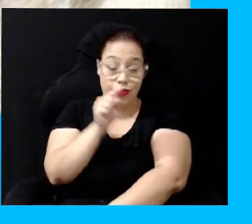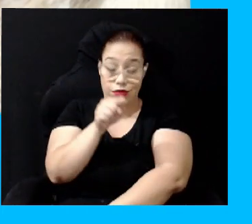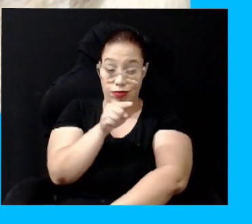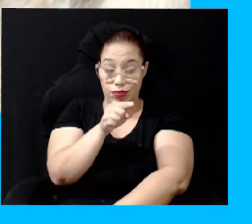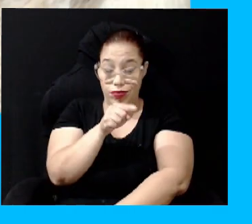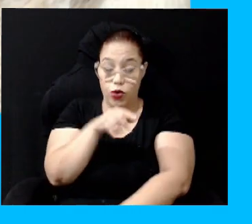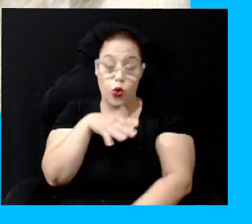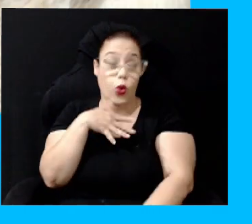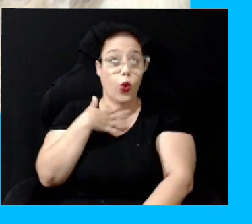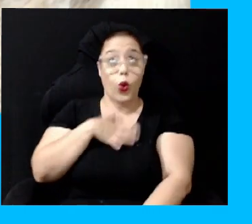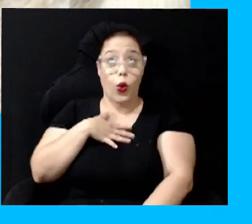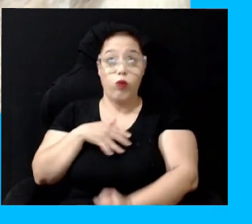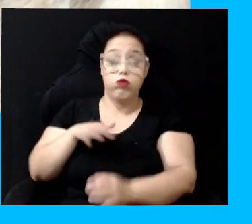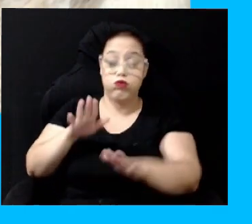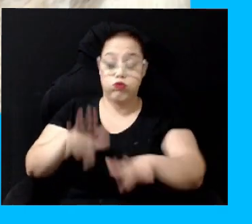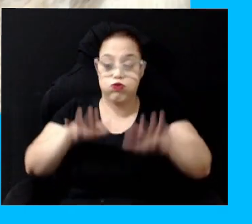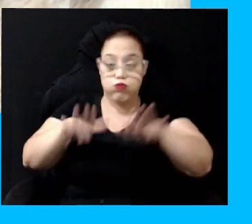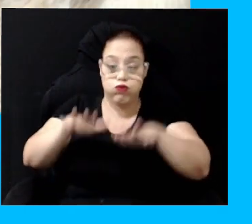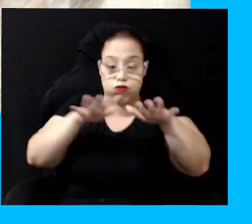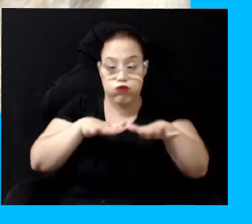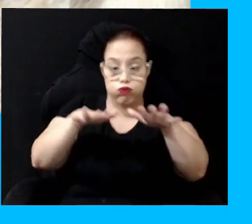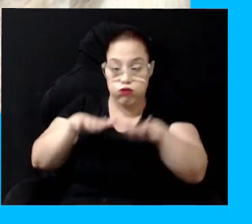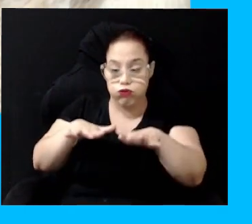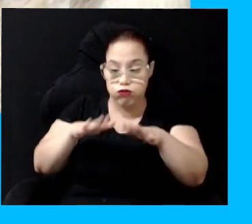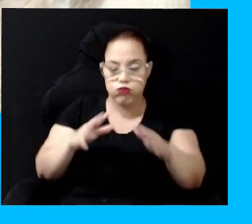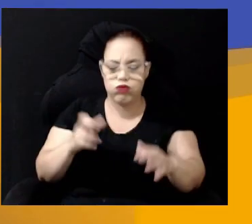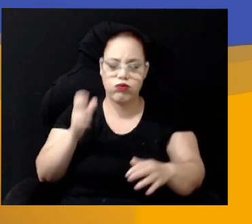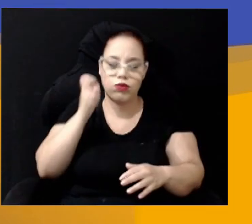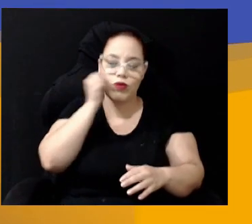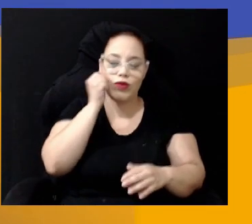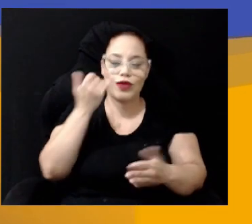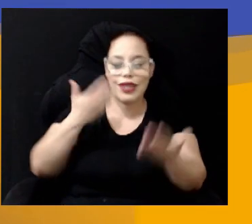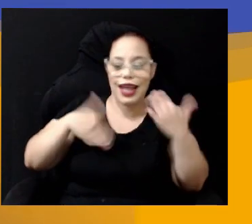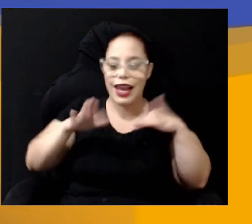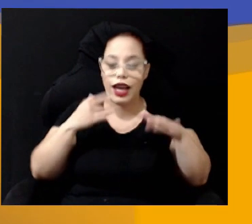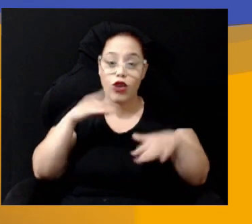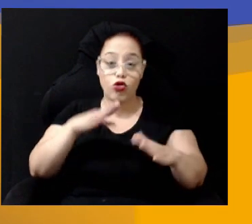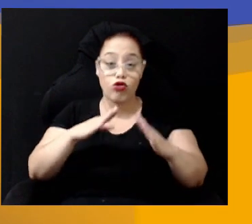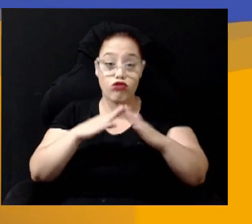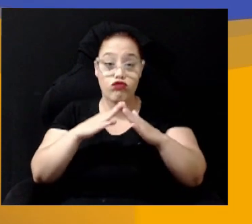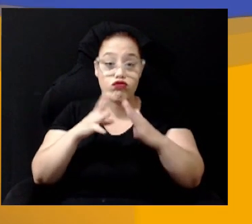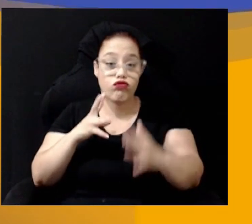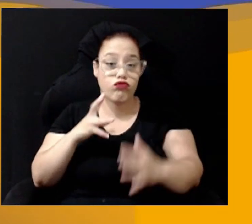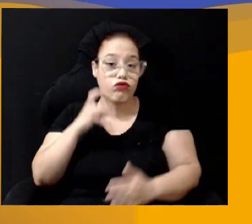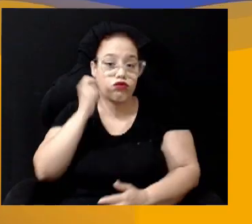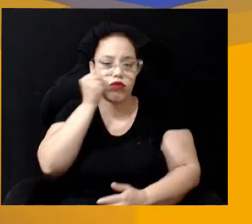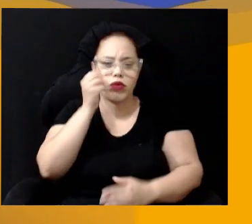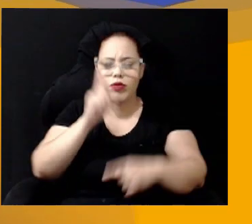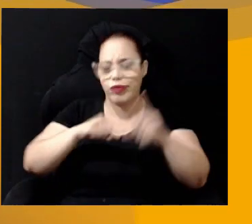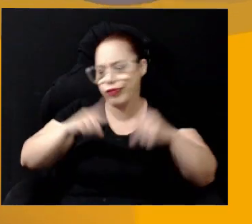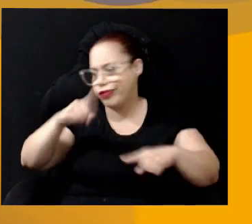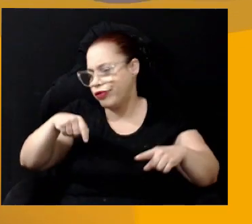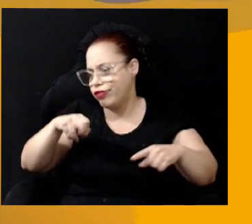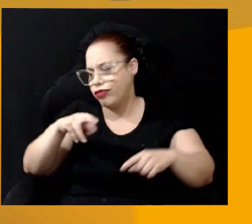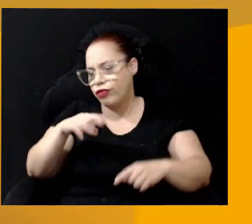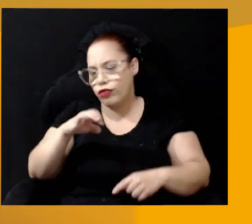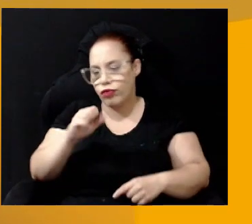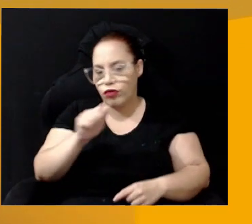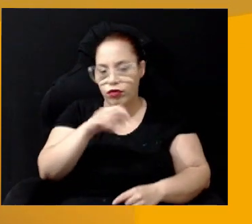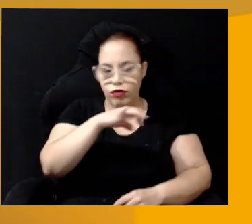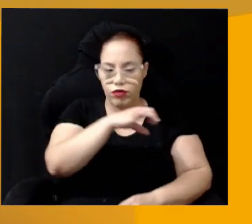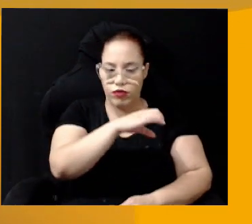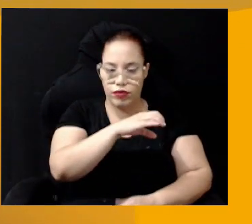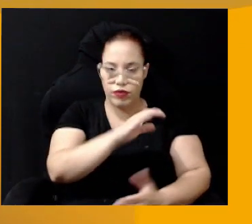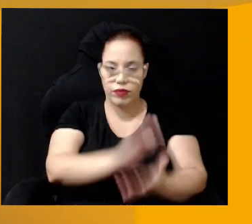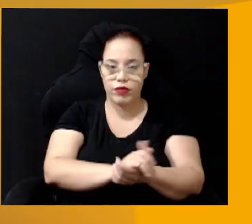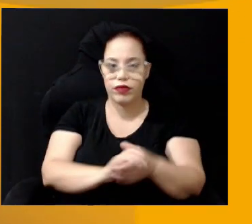pular. Então, que tal adotá-lo para alegrar a sua casa? Para adotar qualquer animal da Associação Amigos dos Animais